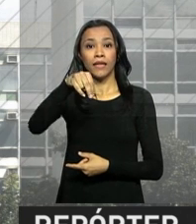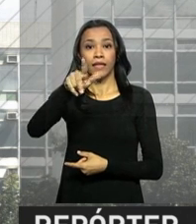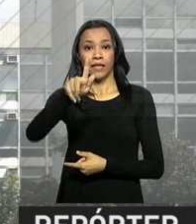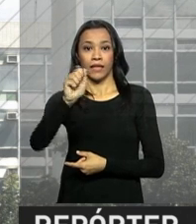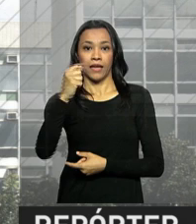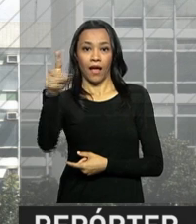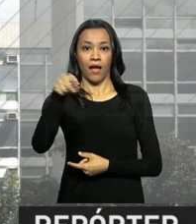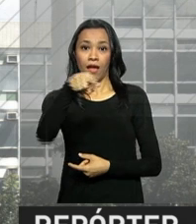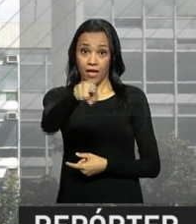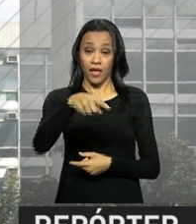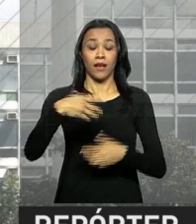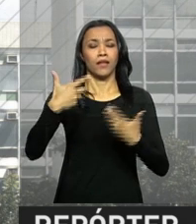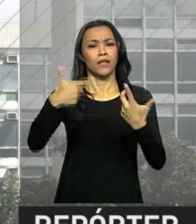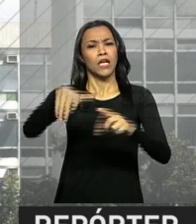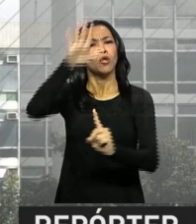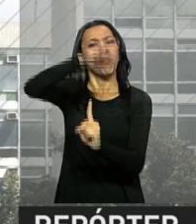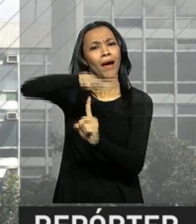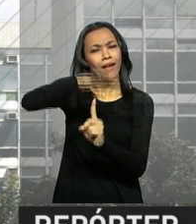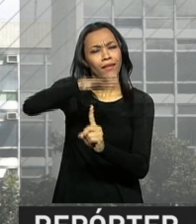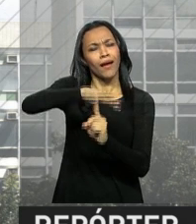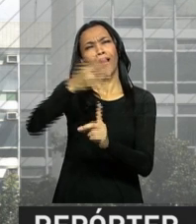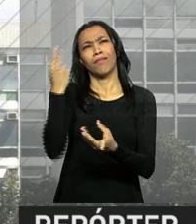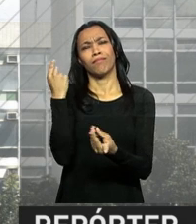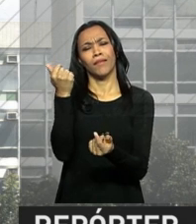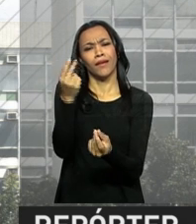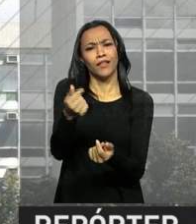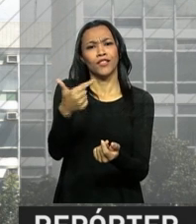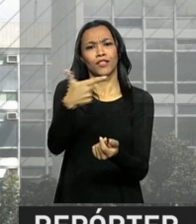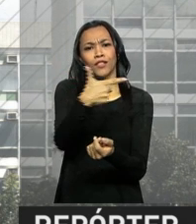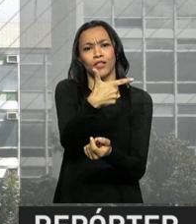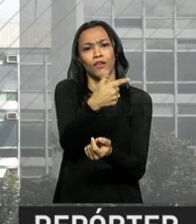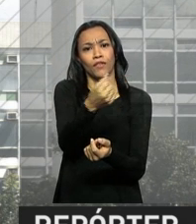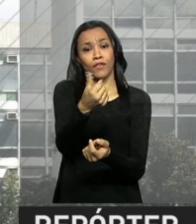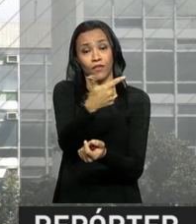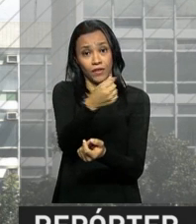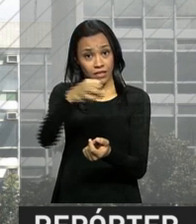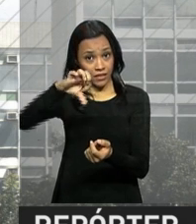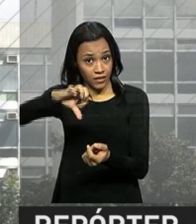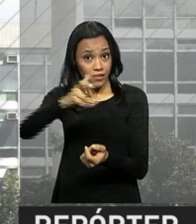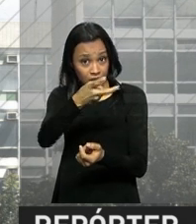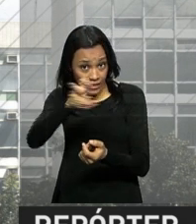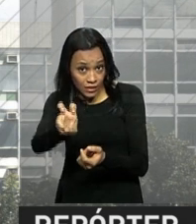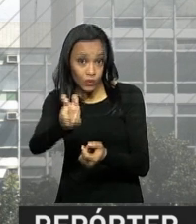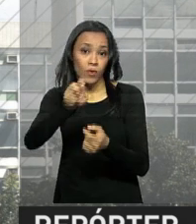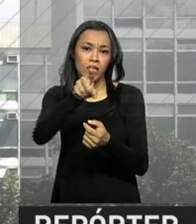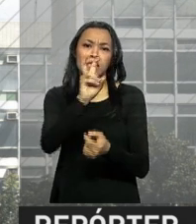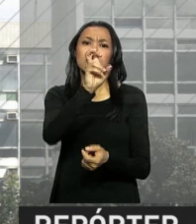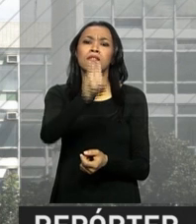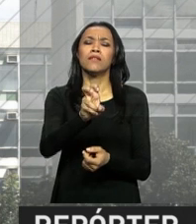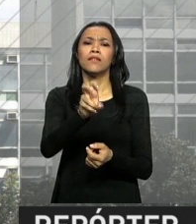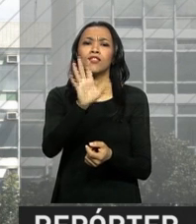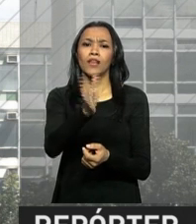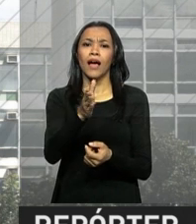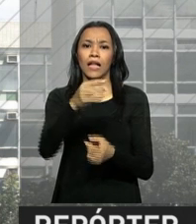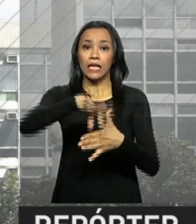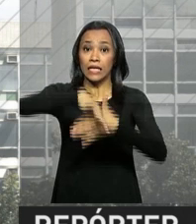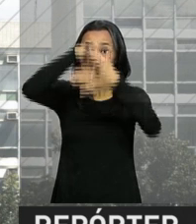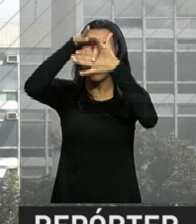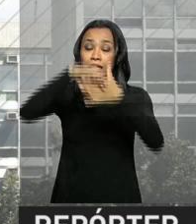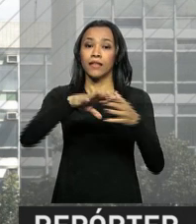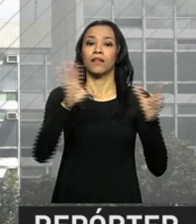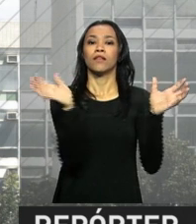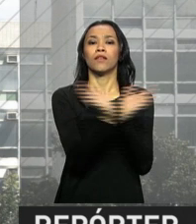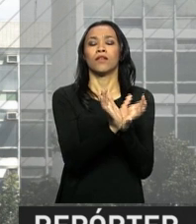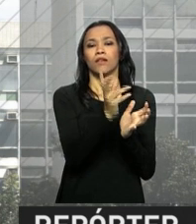pelo estado do Paraná desde 1995, com 5 mandatos consecutivos, foi líder dos governos FHC